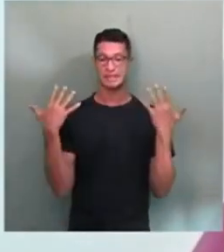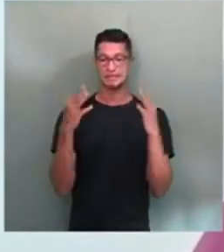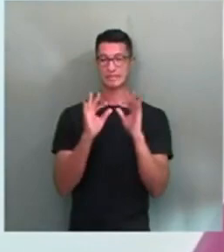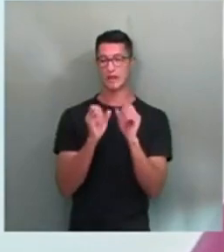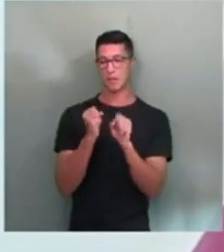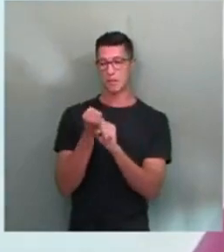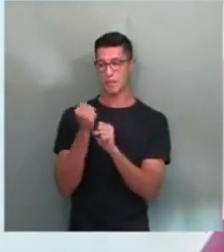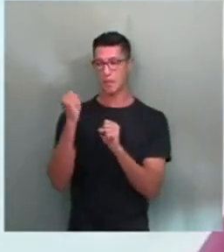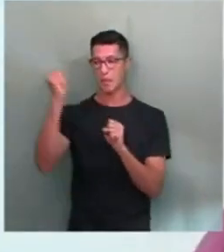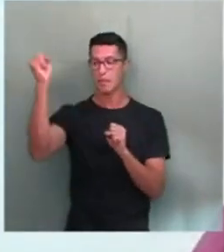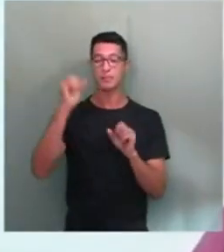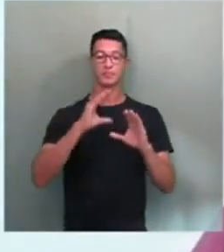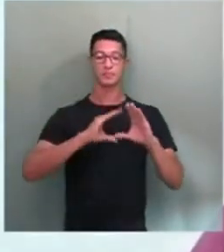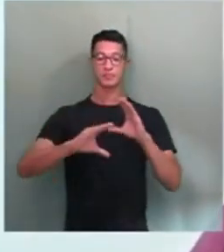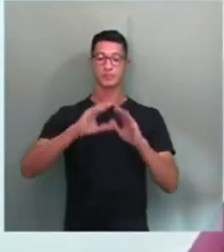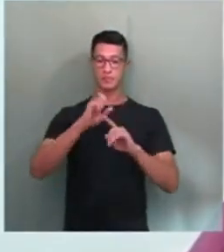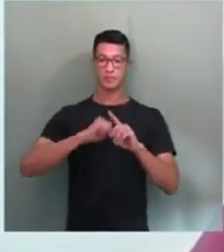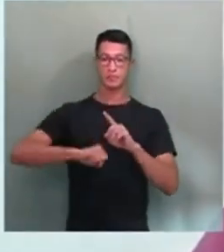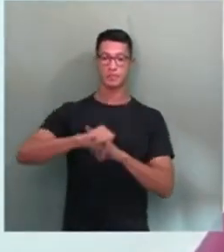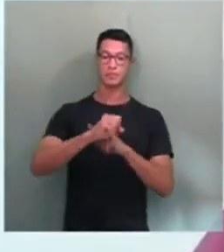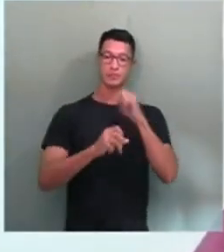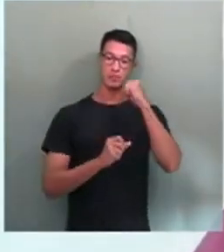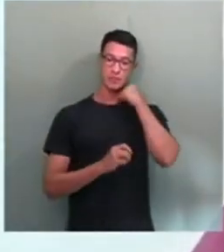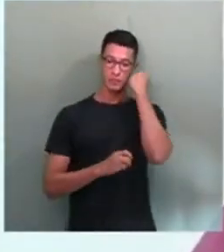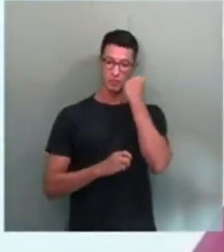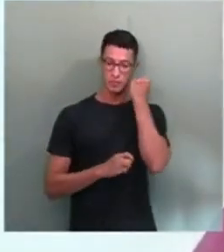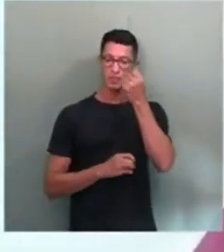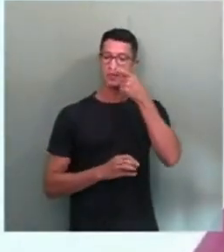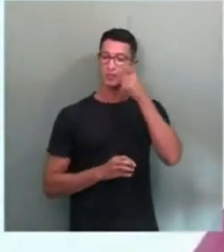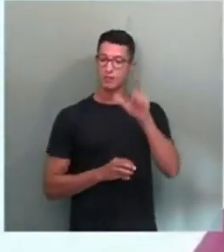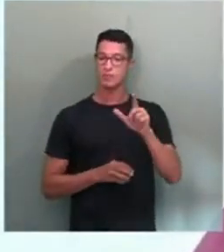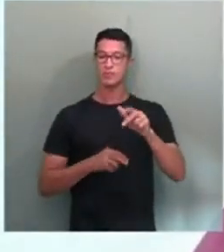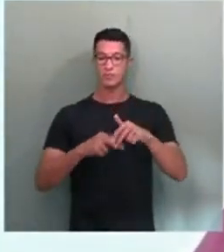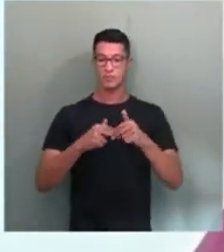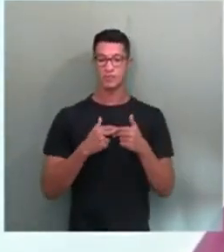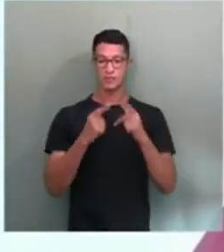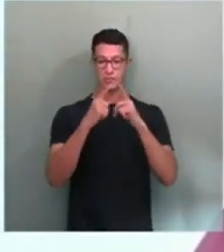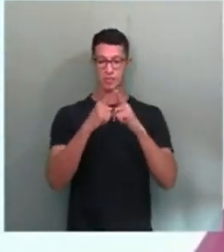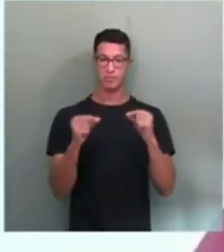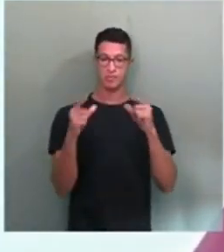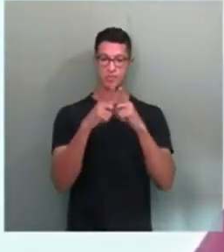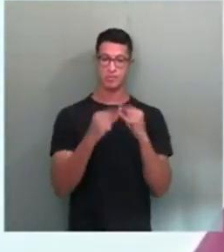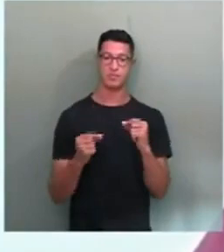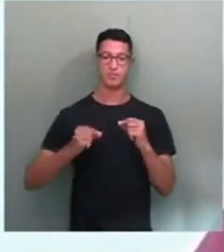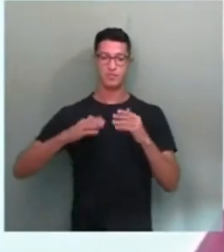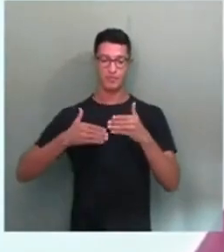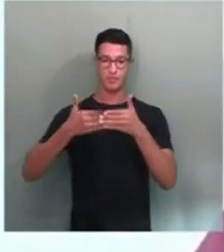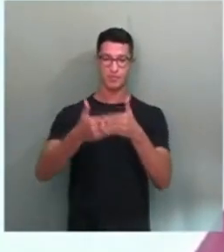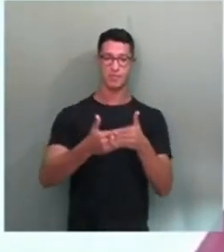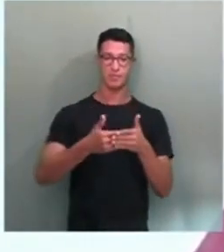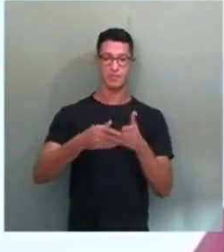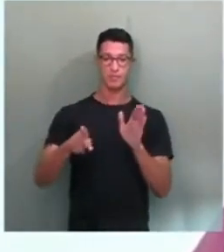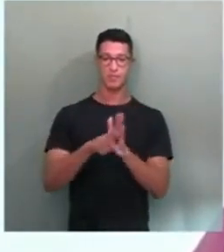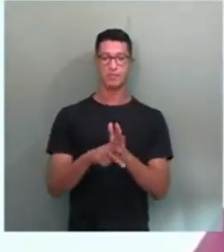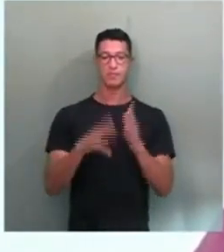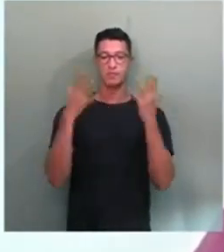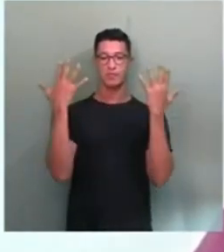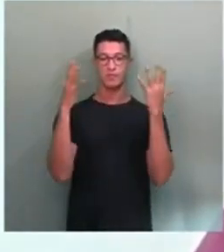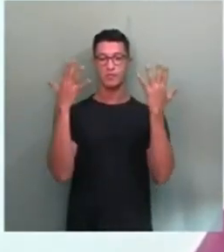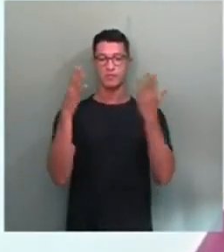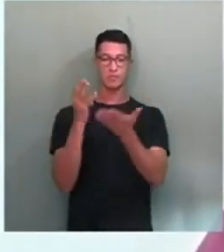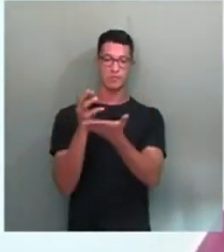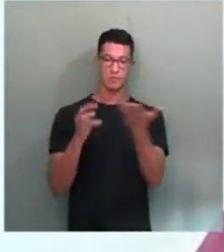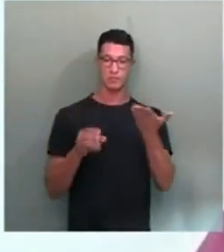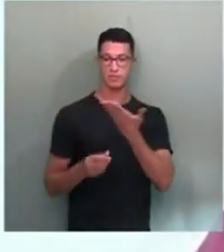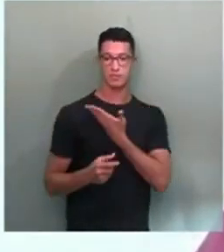gigantesco e que a comunicação social do Senado consegue, a partir de Brasília, atingir na sua plenitude. Parabéns a todos